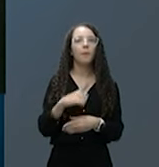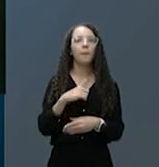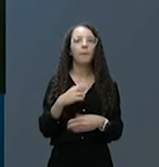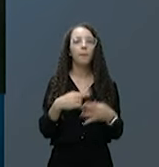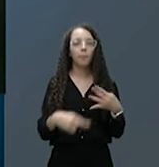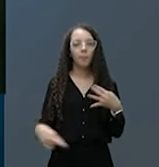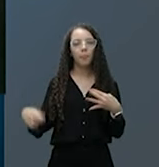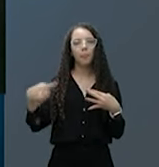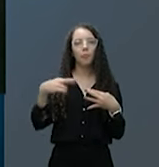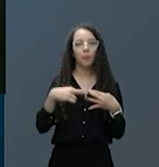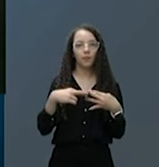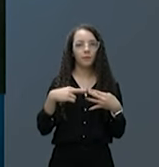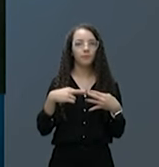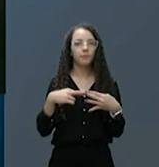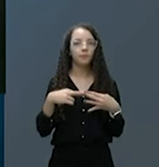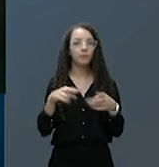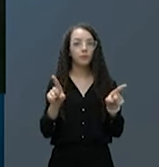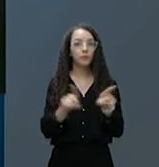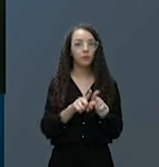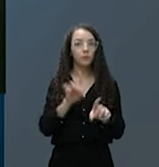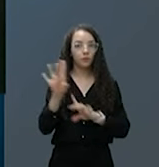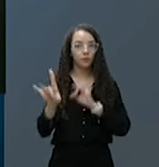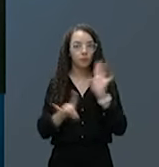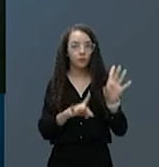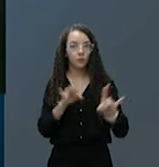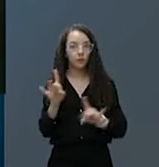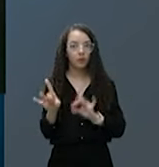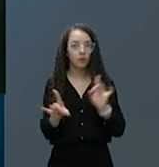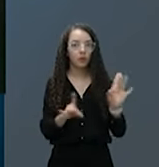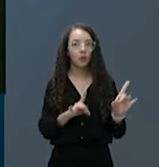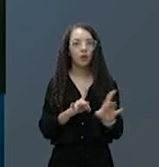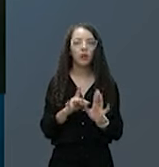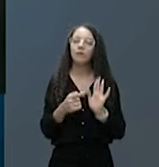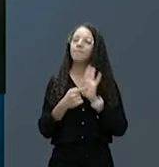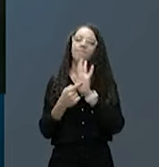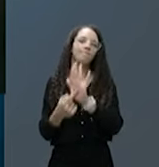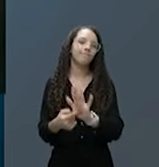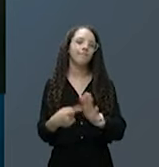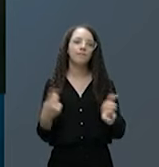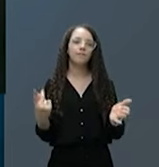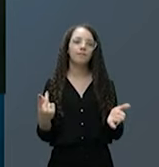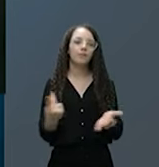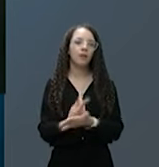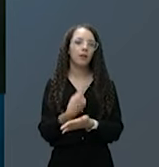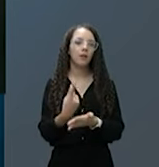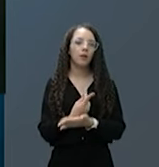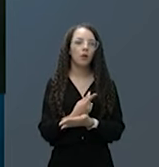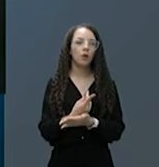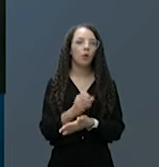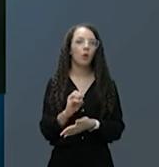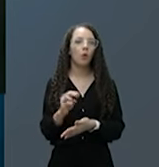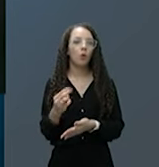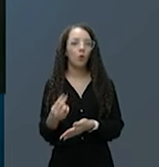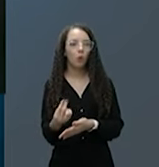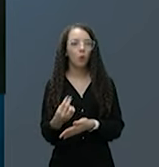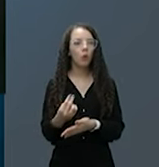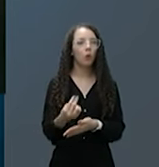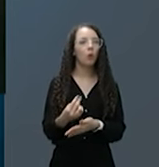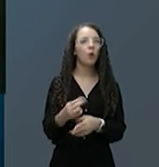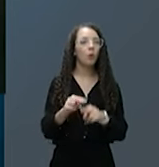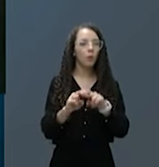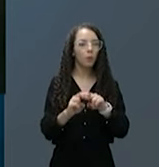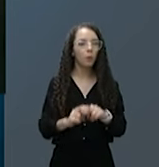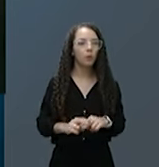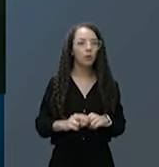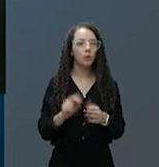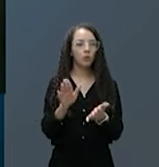do extraordinário, não é manifestamente inadmissível ou infundado, motivo pelo qual inaplicável a multa que